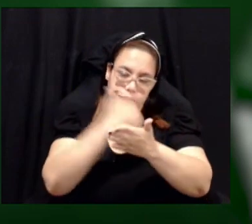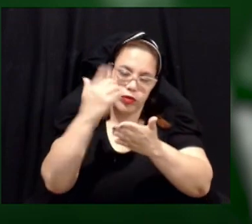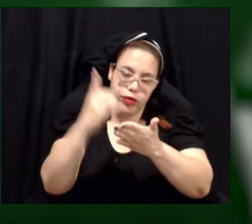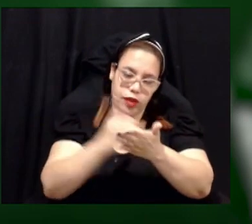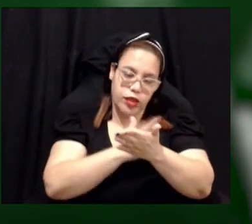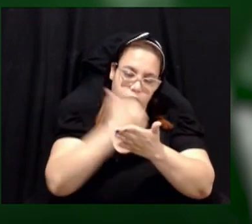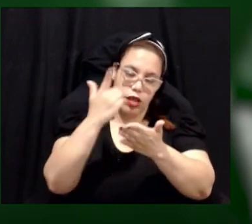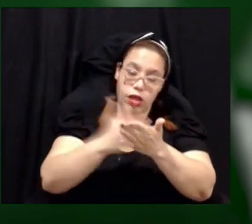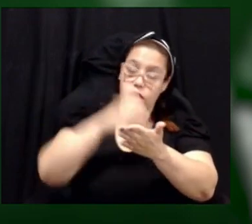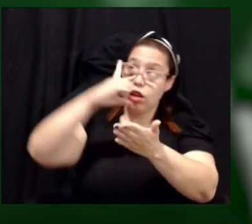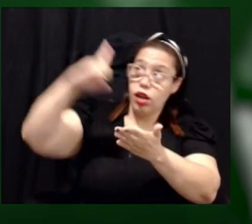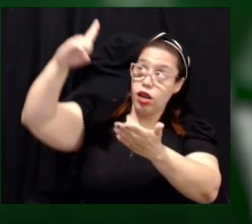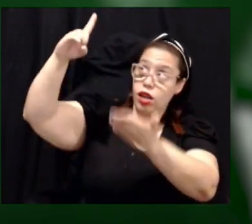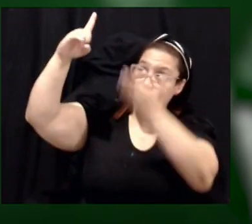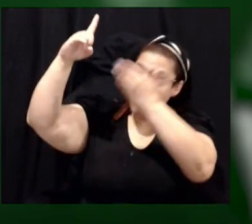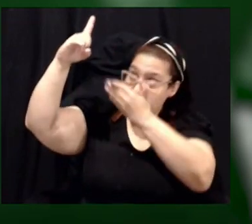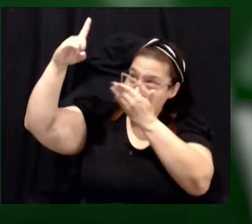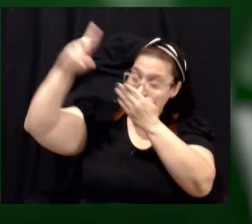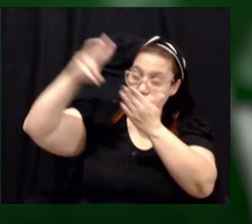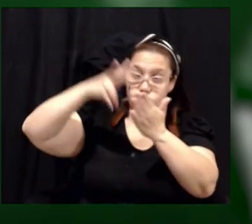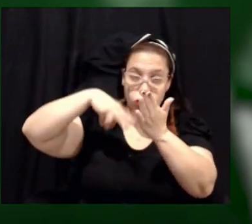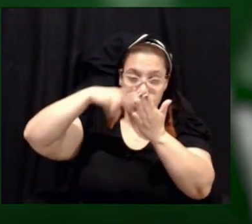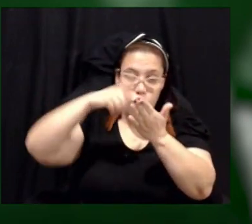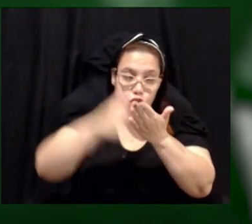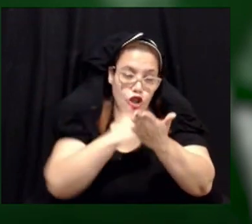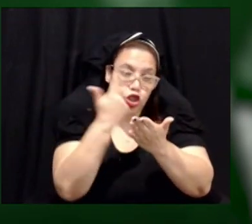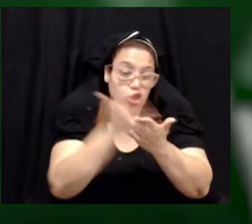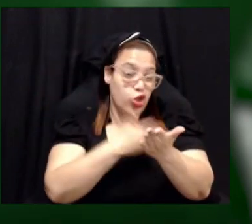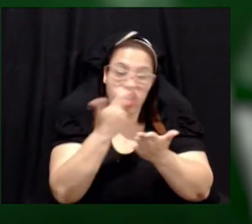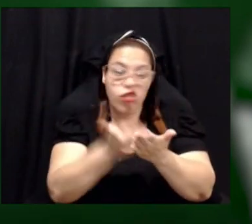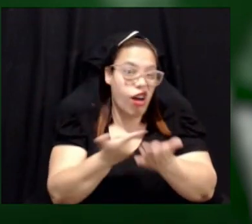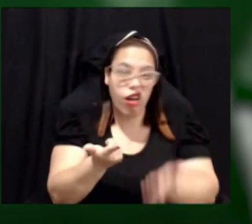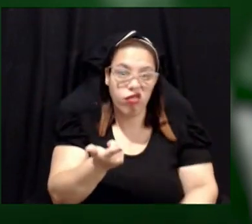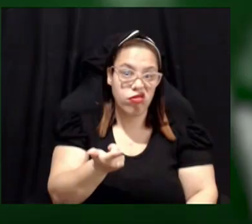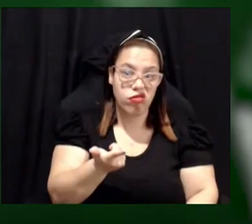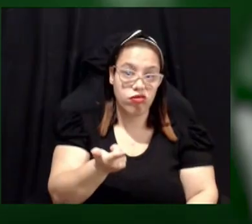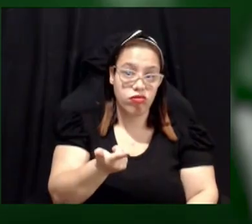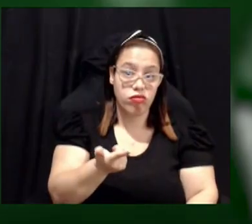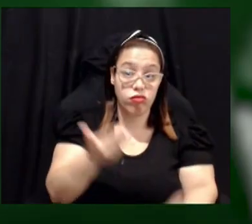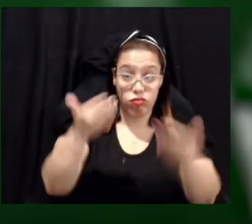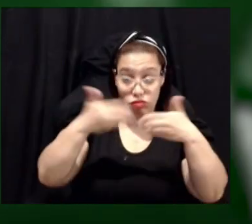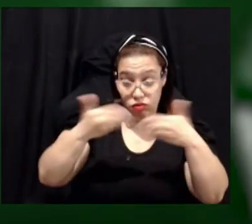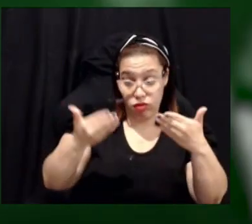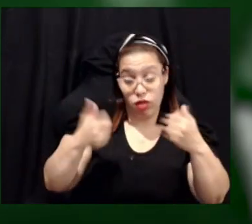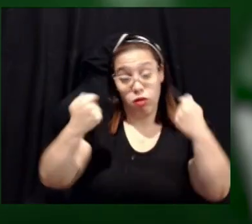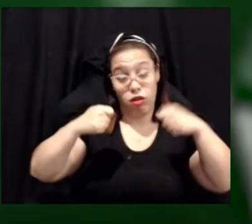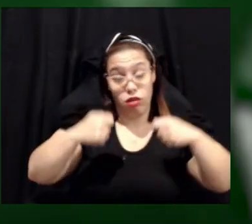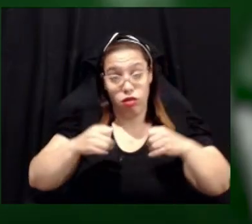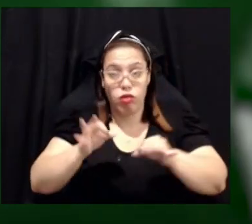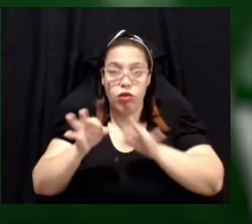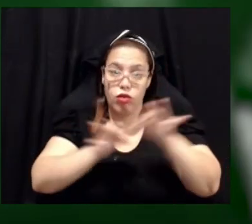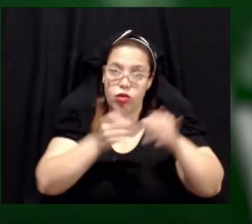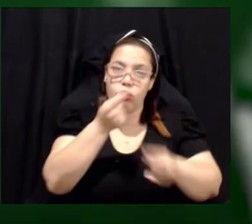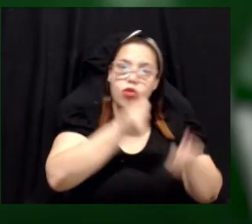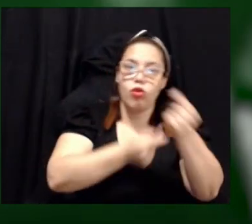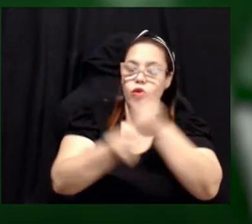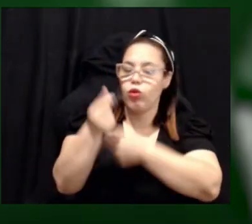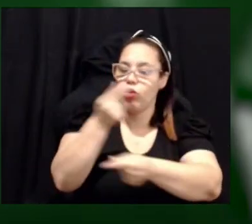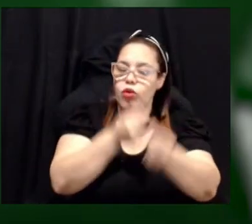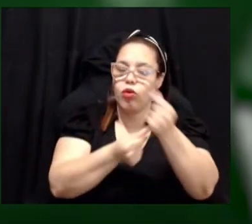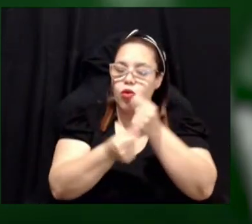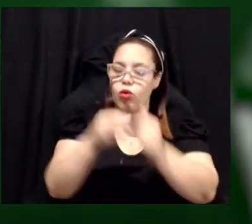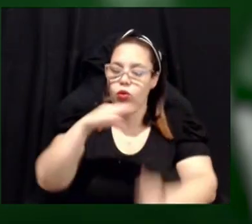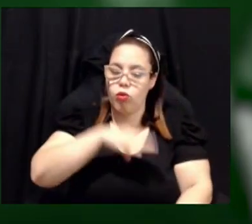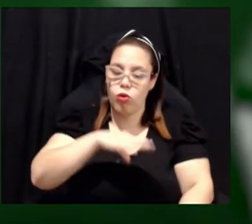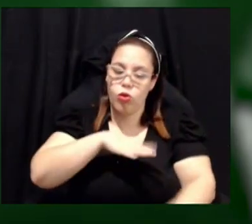a sua finalidade. Mas, de qualquer forma, eles precisam também controlar suas finanças, português, matemática,